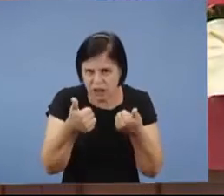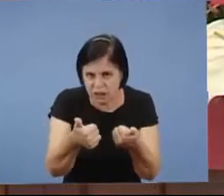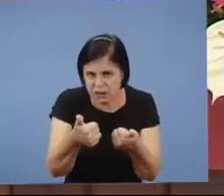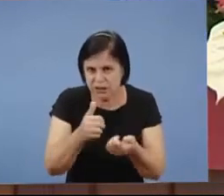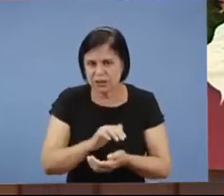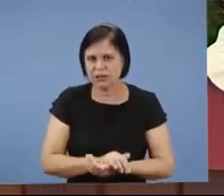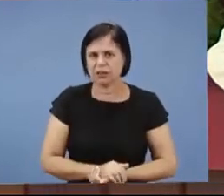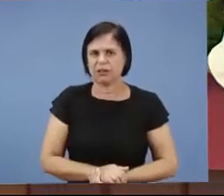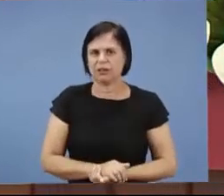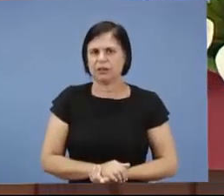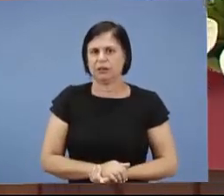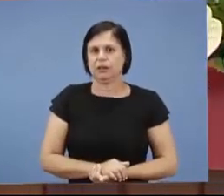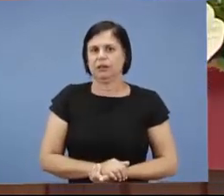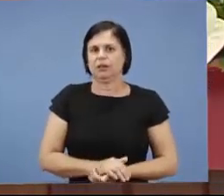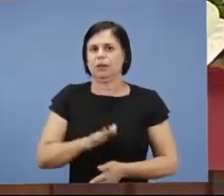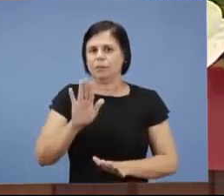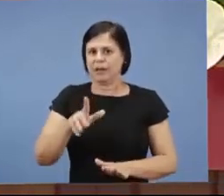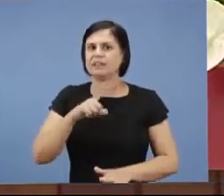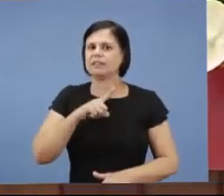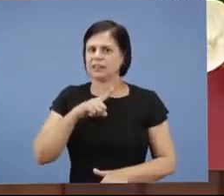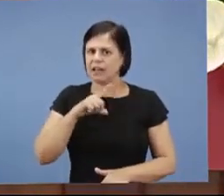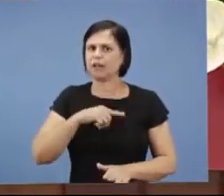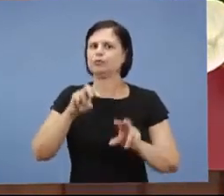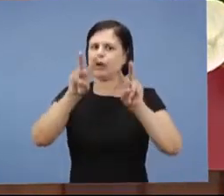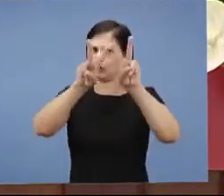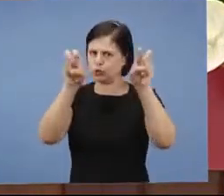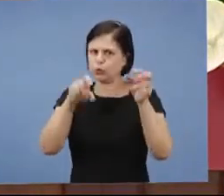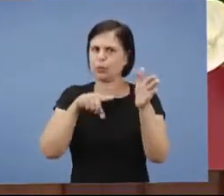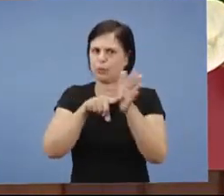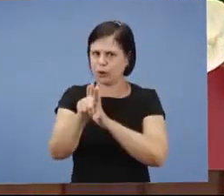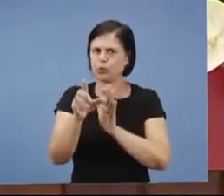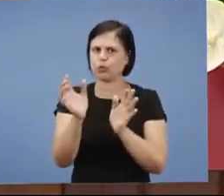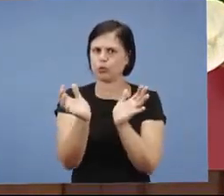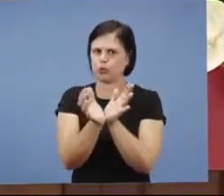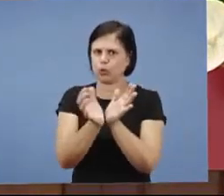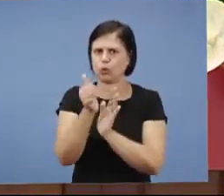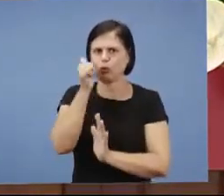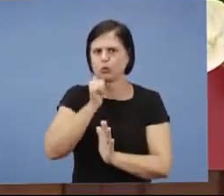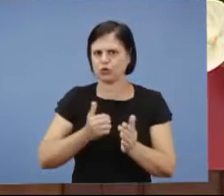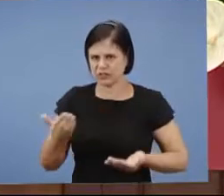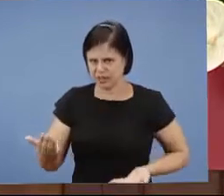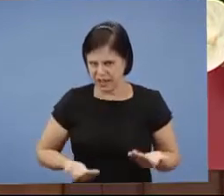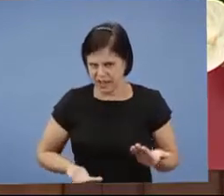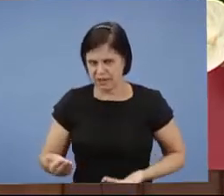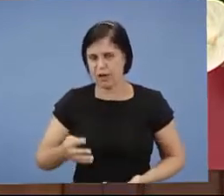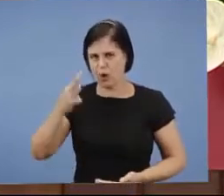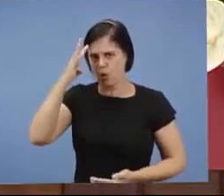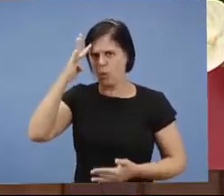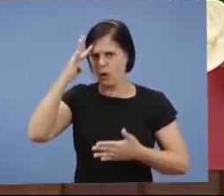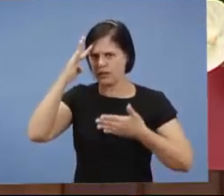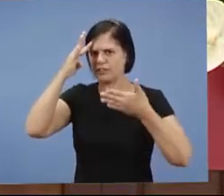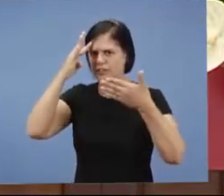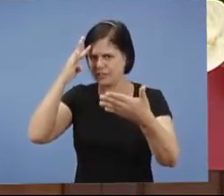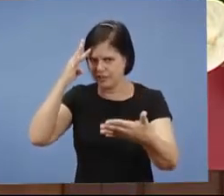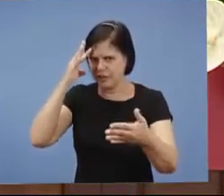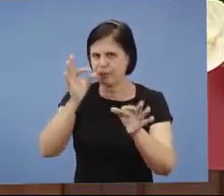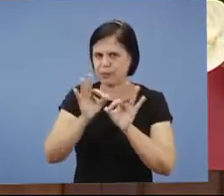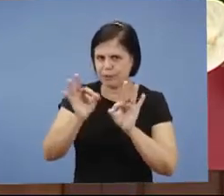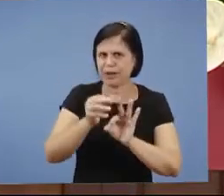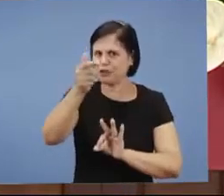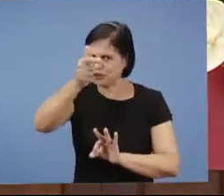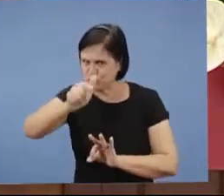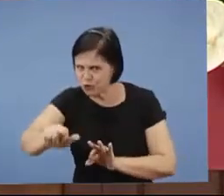hoje, mas tem um assunto das senhoras, na quarta-feira, elas vão refazer tudo